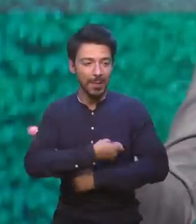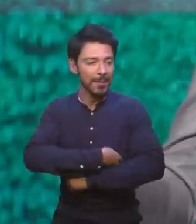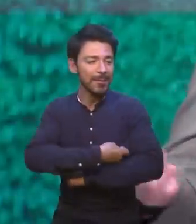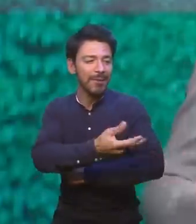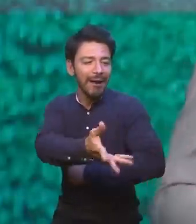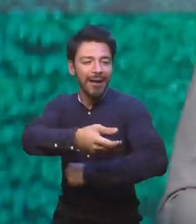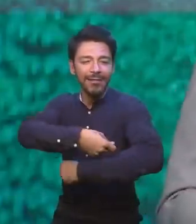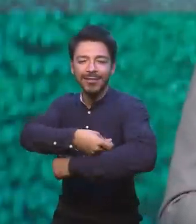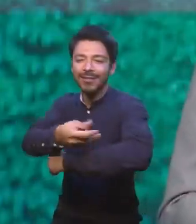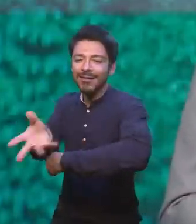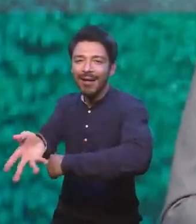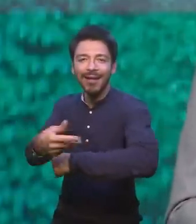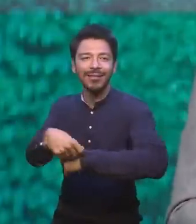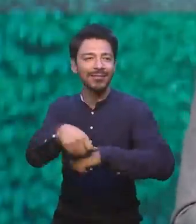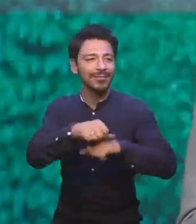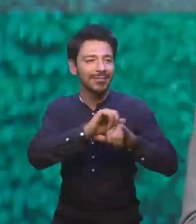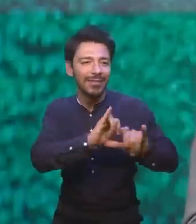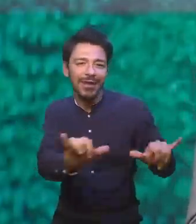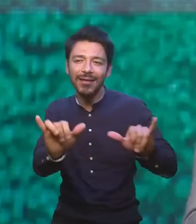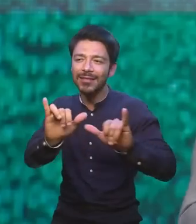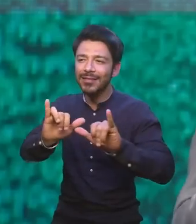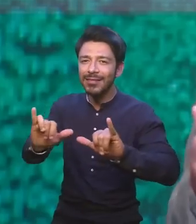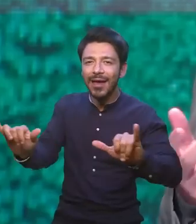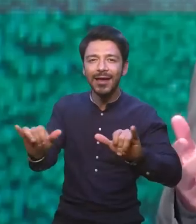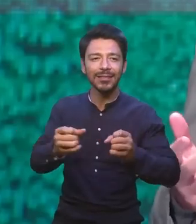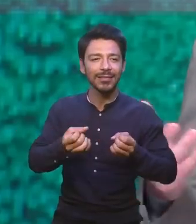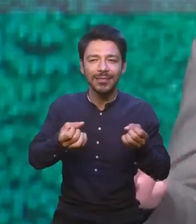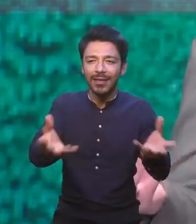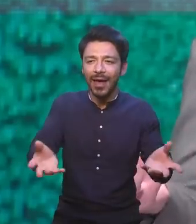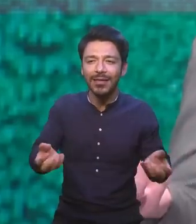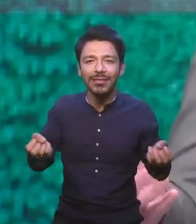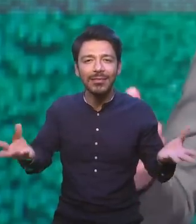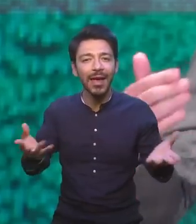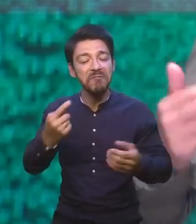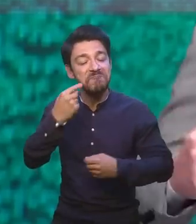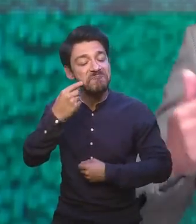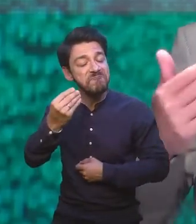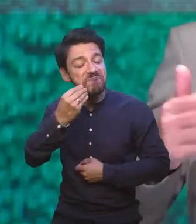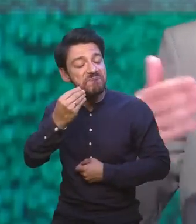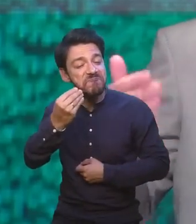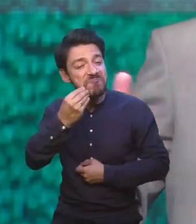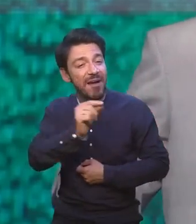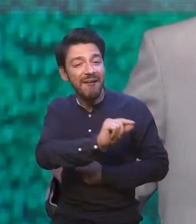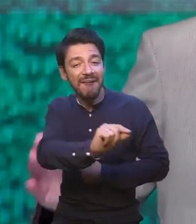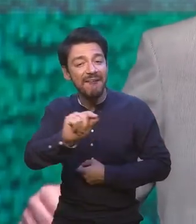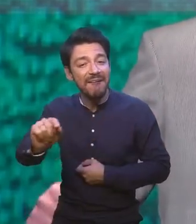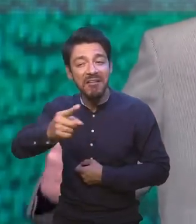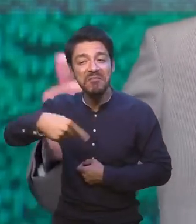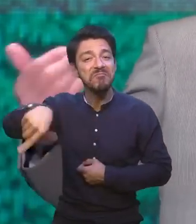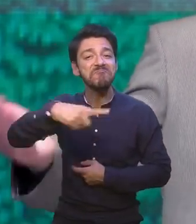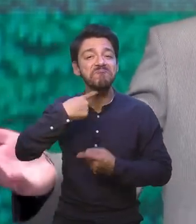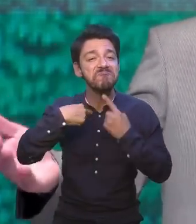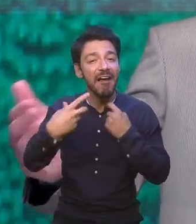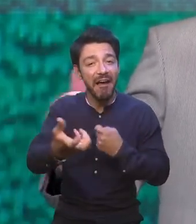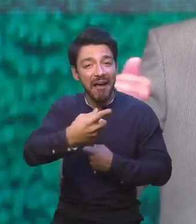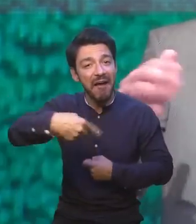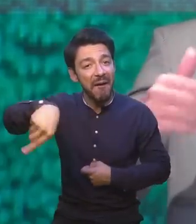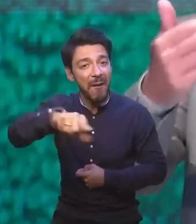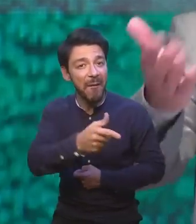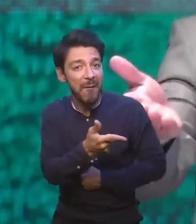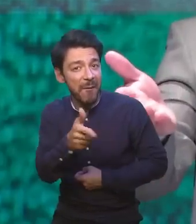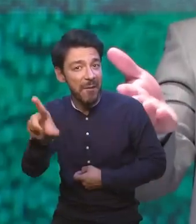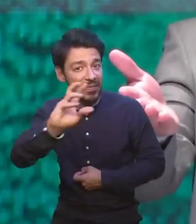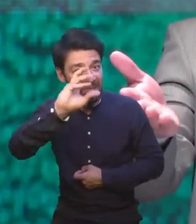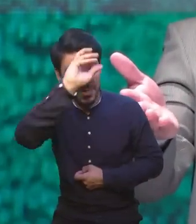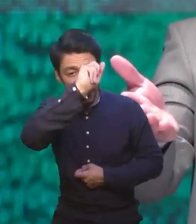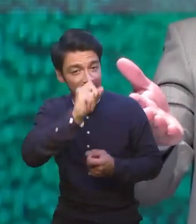semeando e muitas vezes propiciando para que outras almas aprendam, como nós também estamos aprendendo com outras almas que estão mais